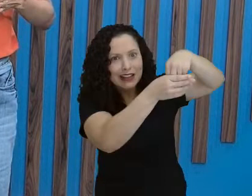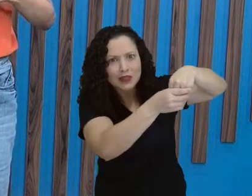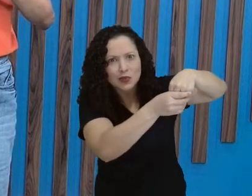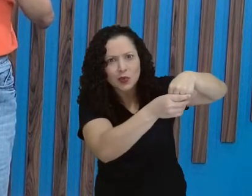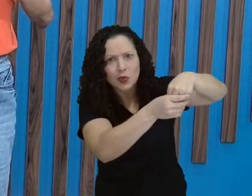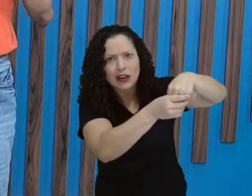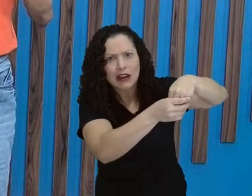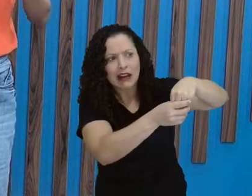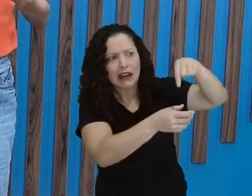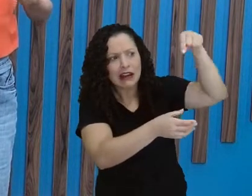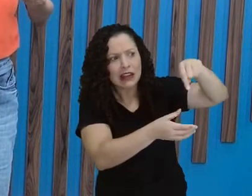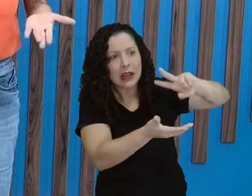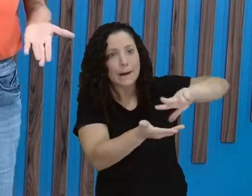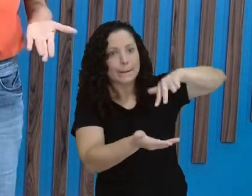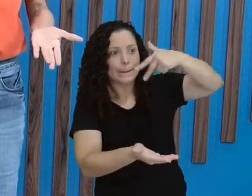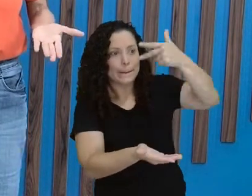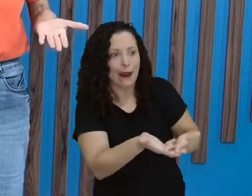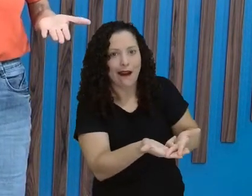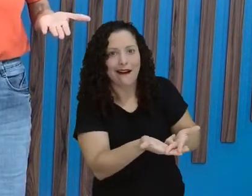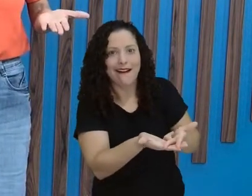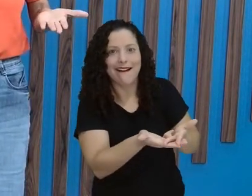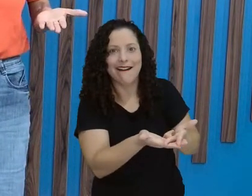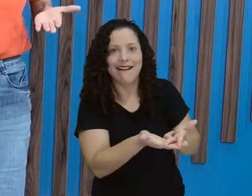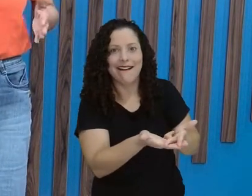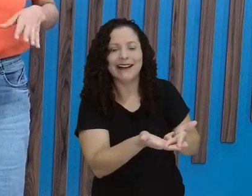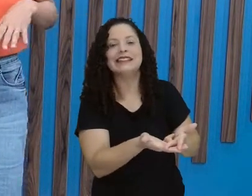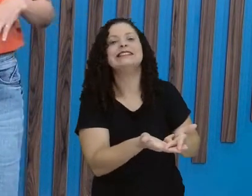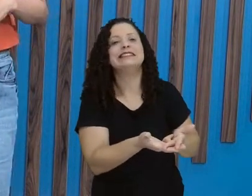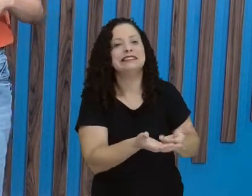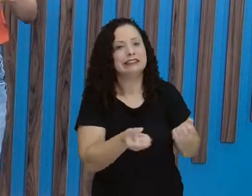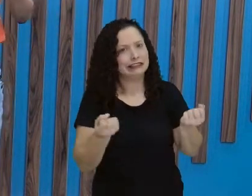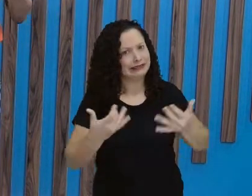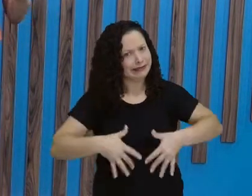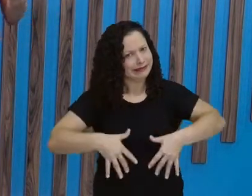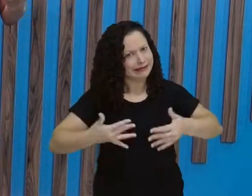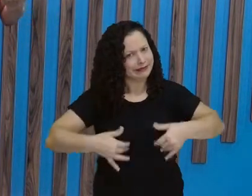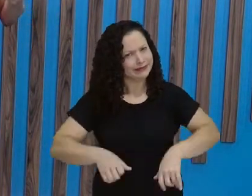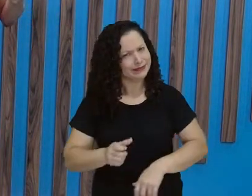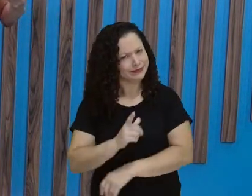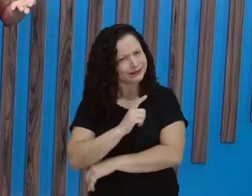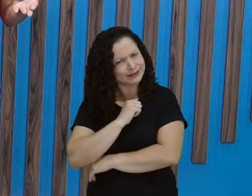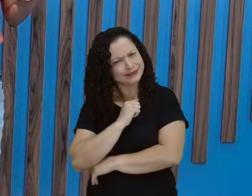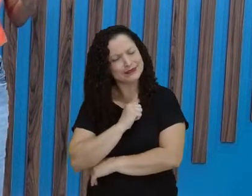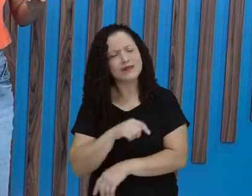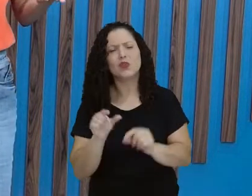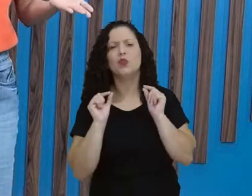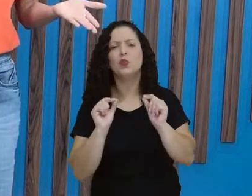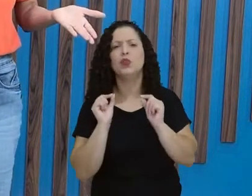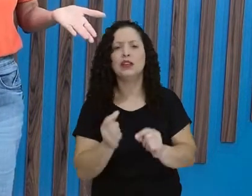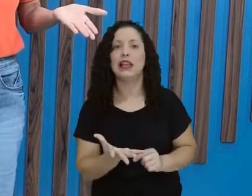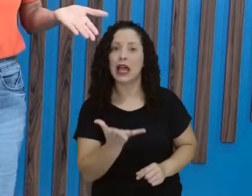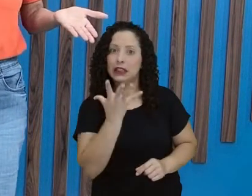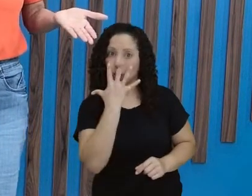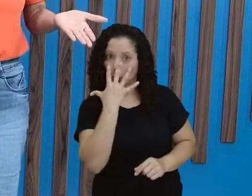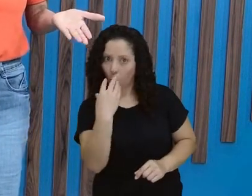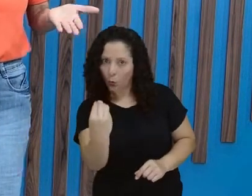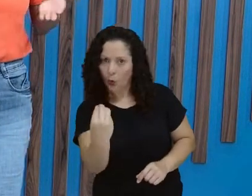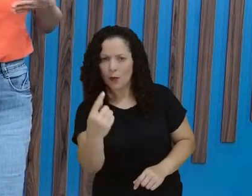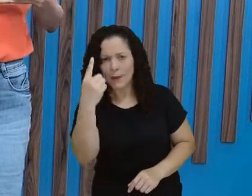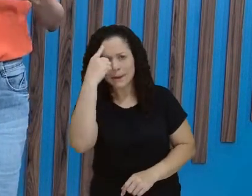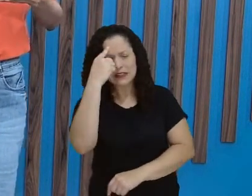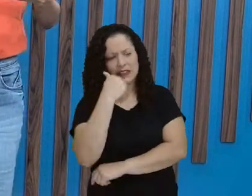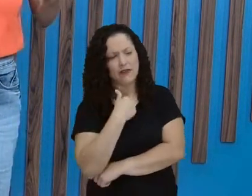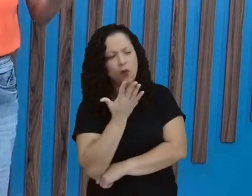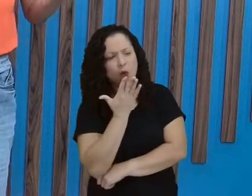casa caiu mortinho da Silva, ele disse. E ele resolveu que ele teria que papar aquele porquinho,